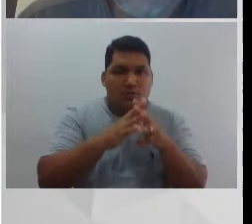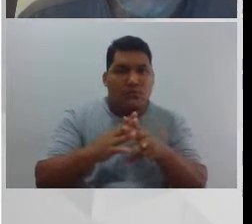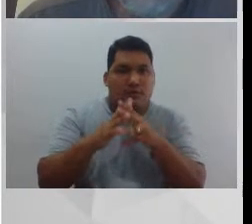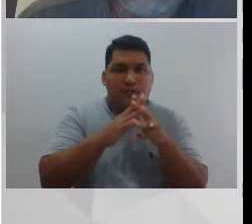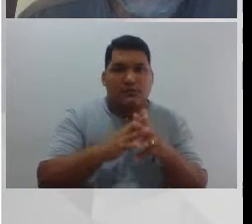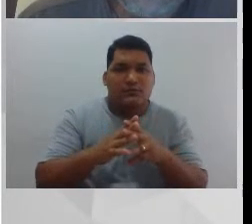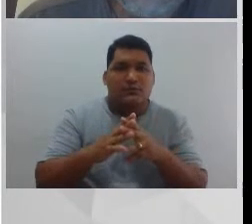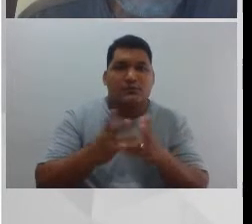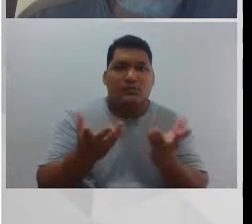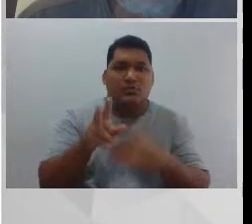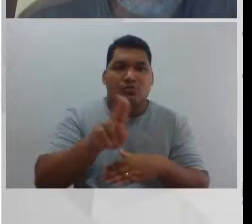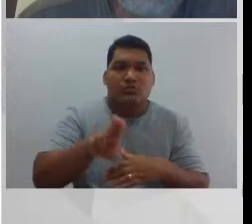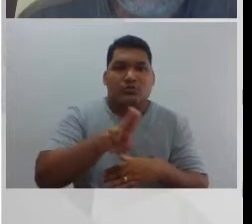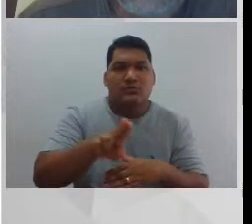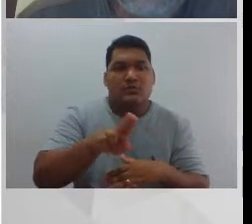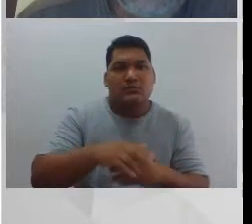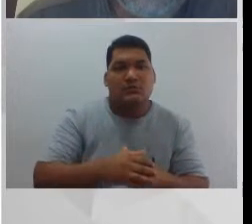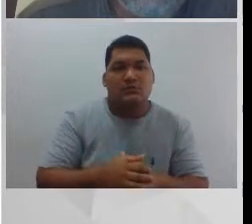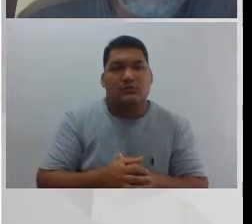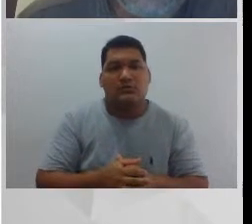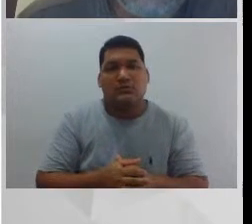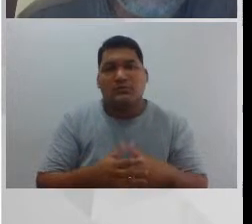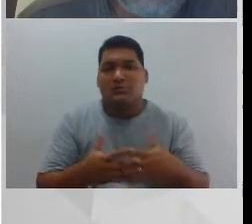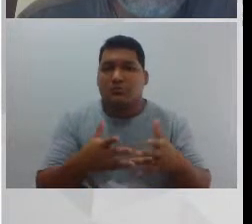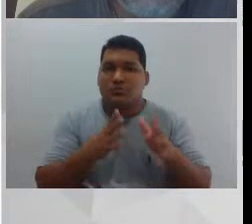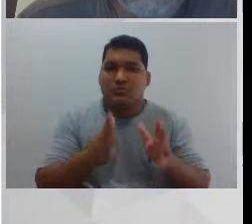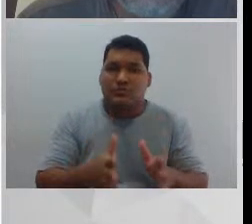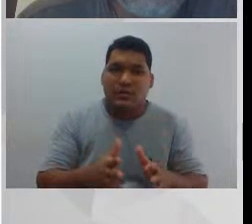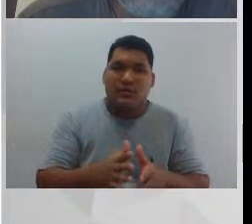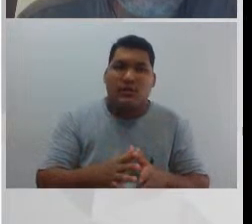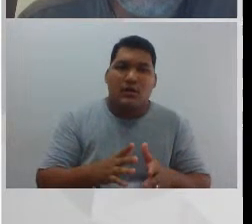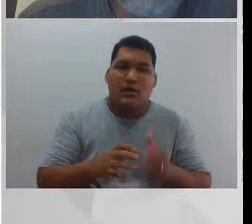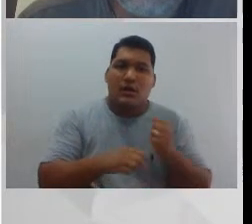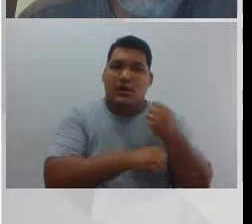Tá? Então, já nos anos